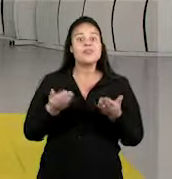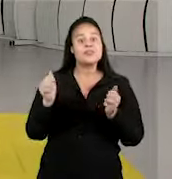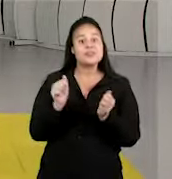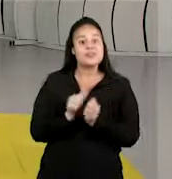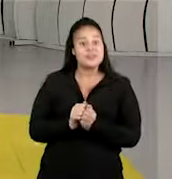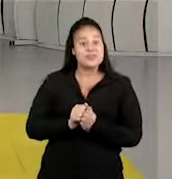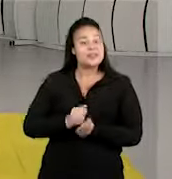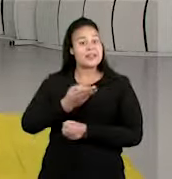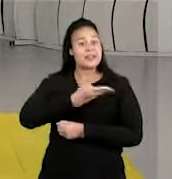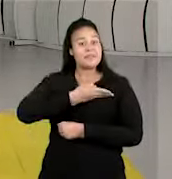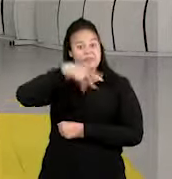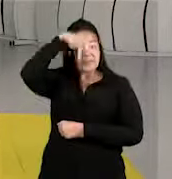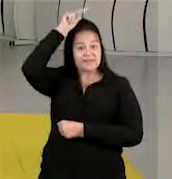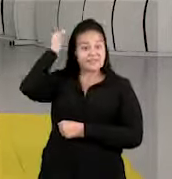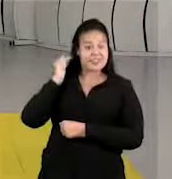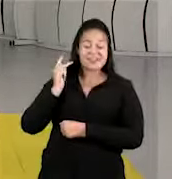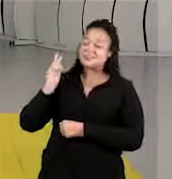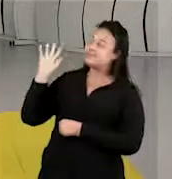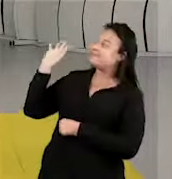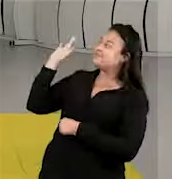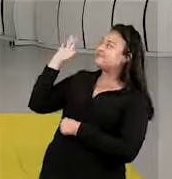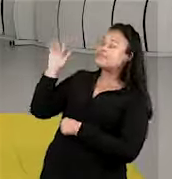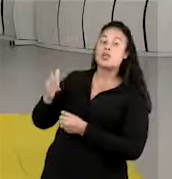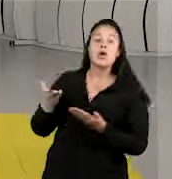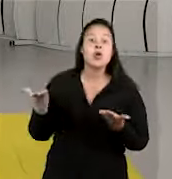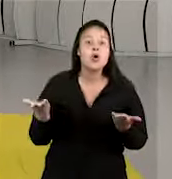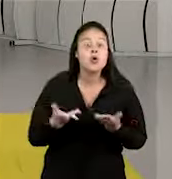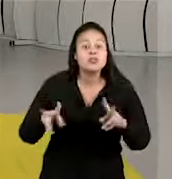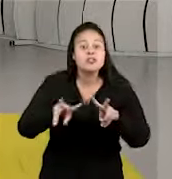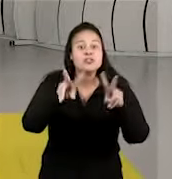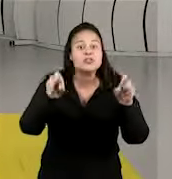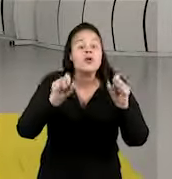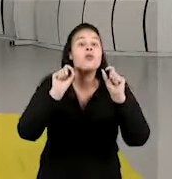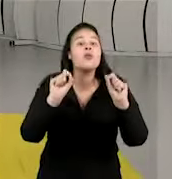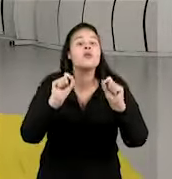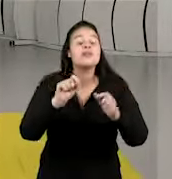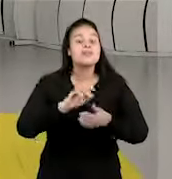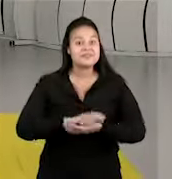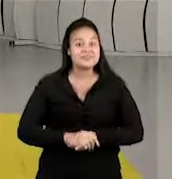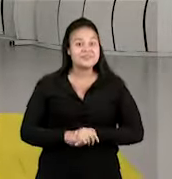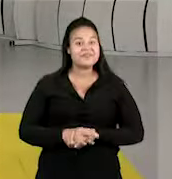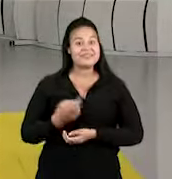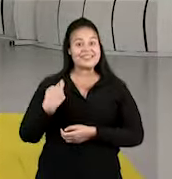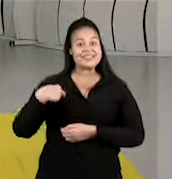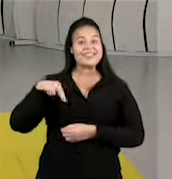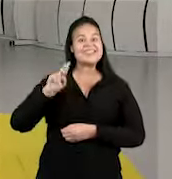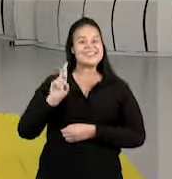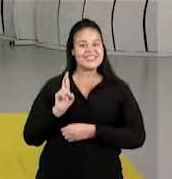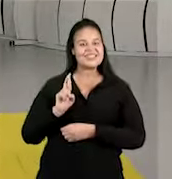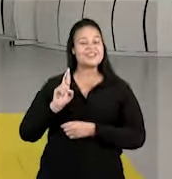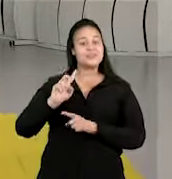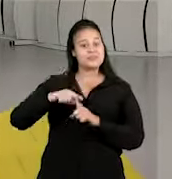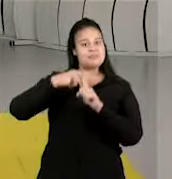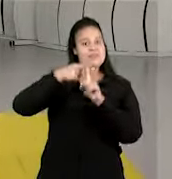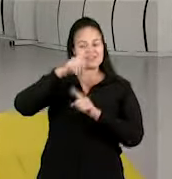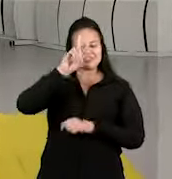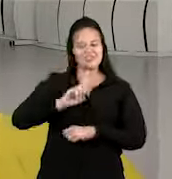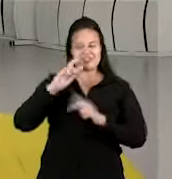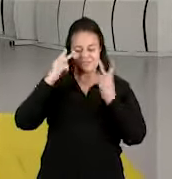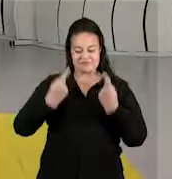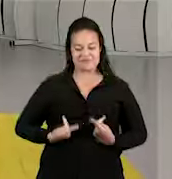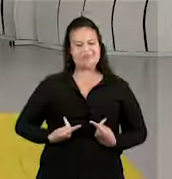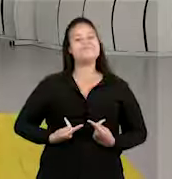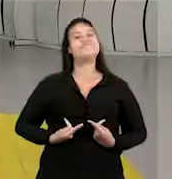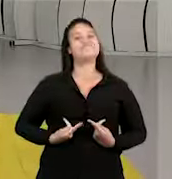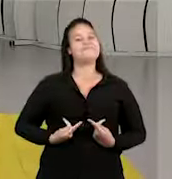amiga Vânia e nós vamos falar hoje com vocês sobre religião e direitos humanos. Vamos